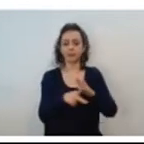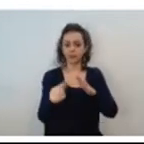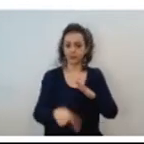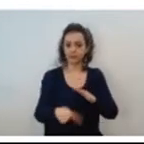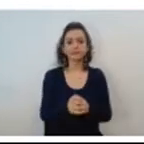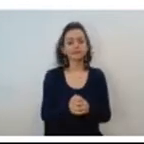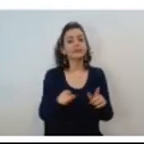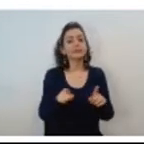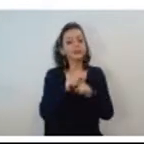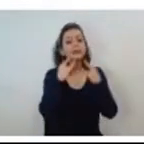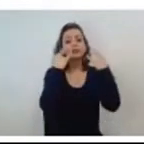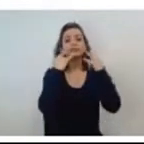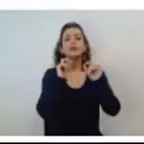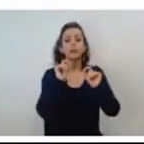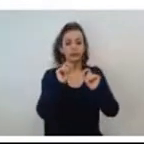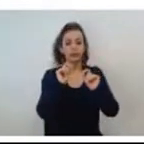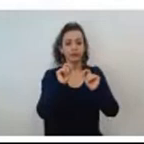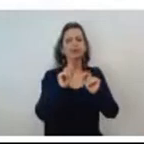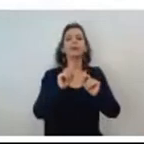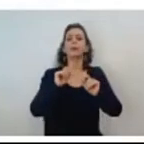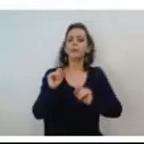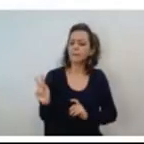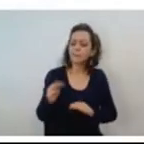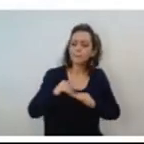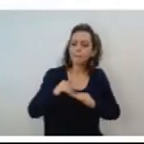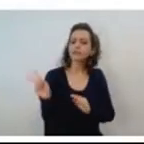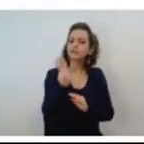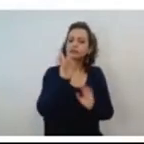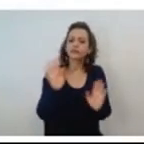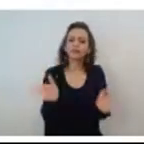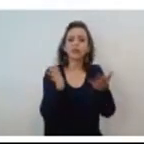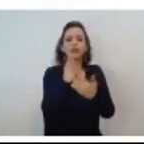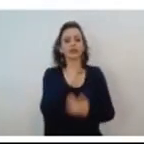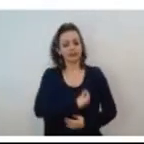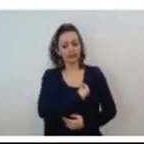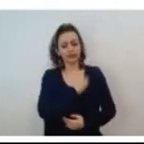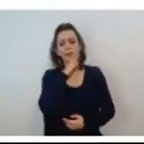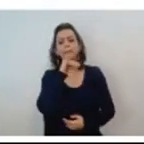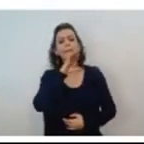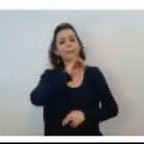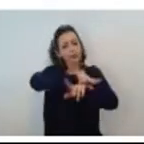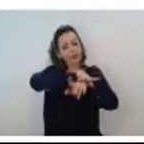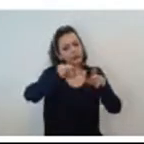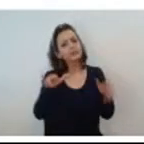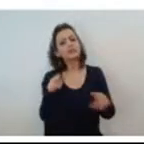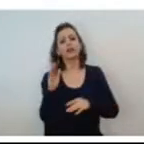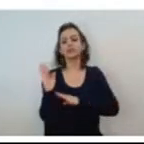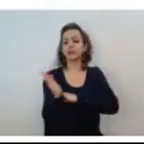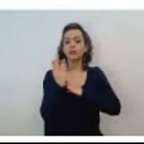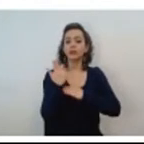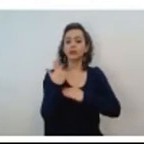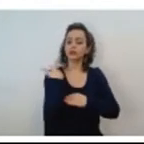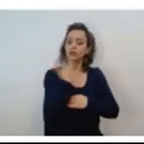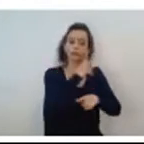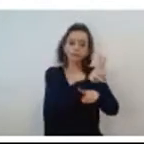valorizando cada vez mais a biodiversidade e Agricultura regenerativa que faz com que a gente possa preservar os biomas a a